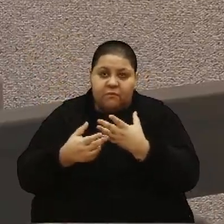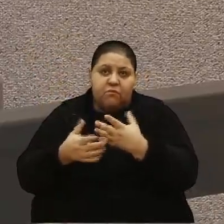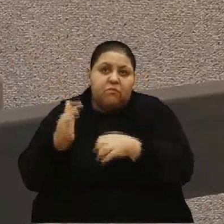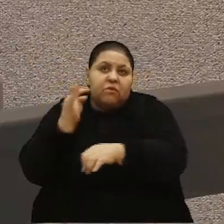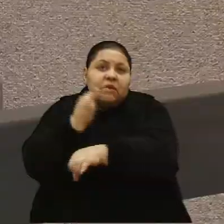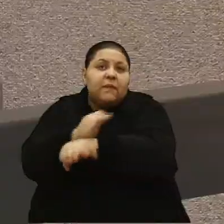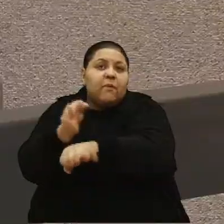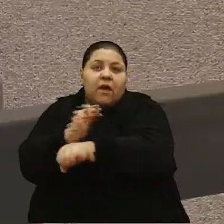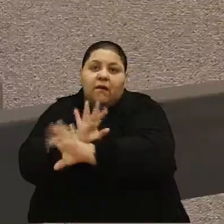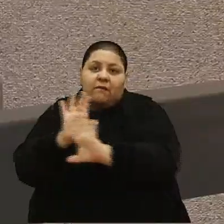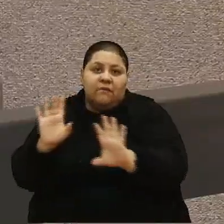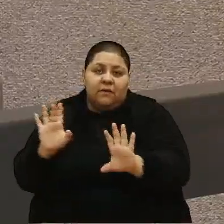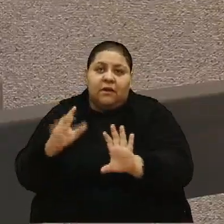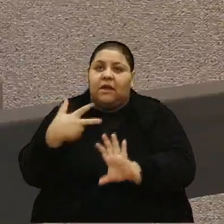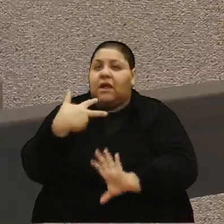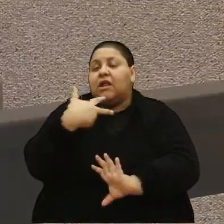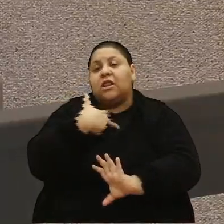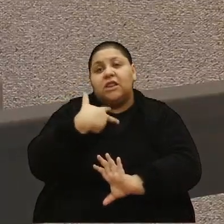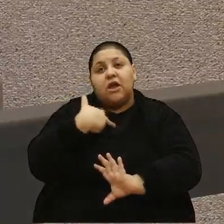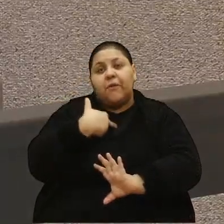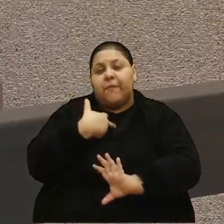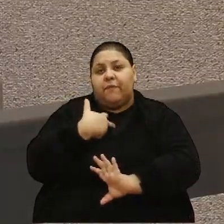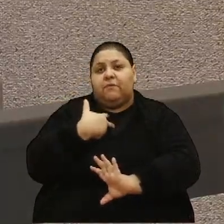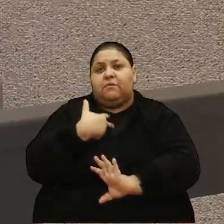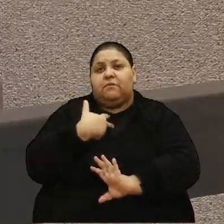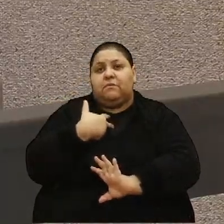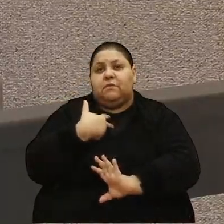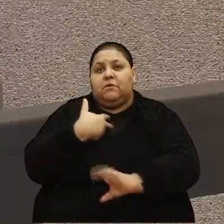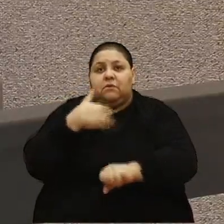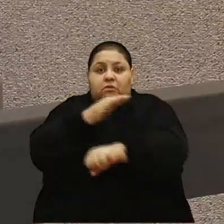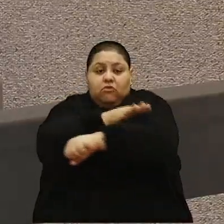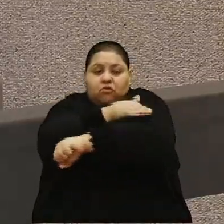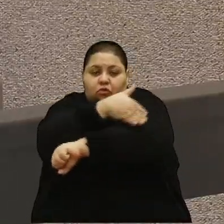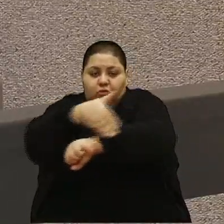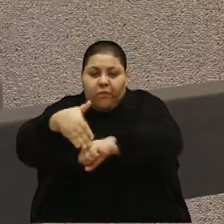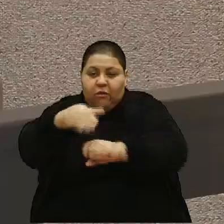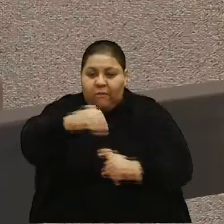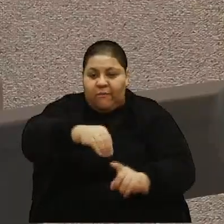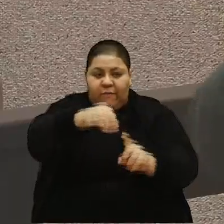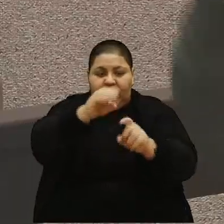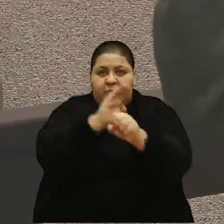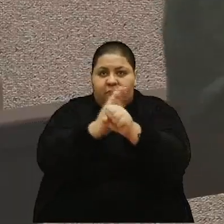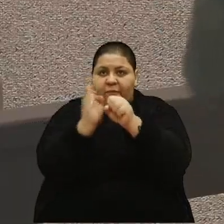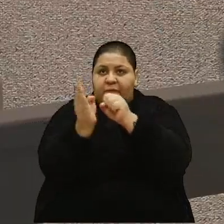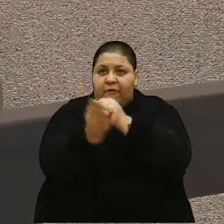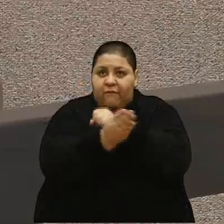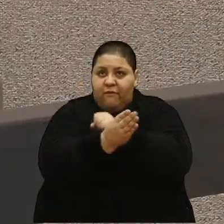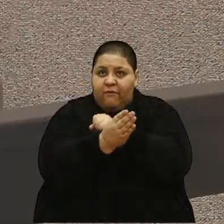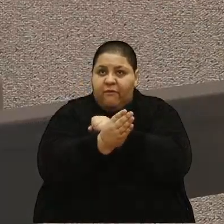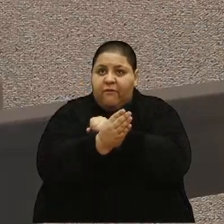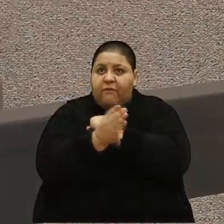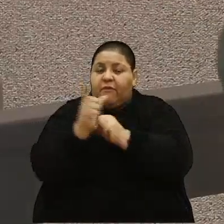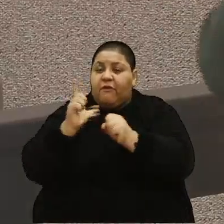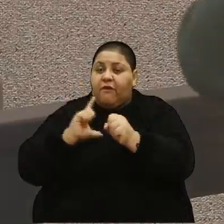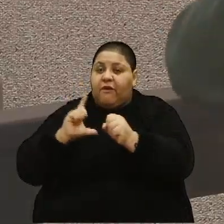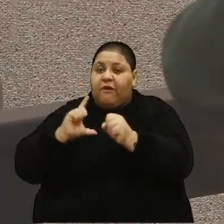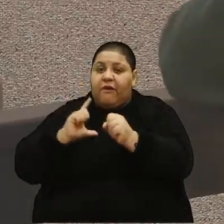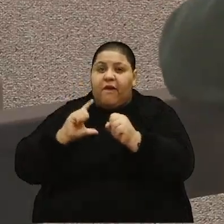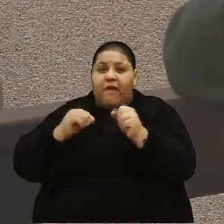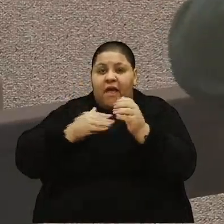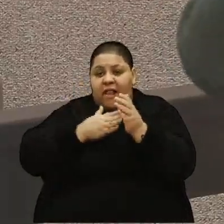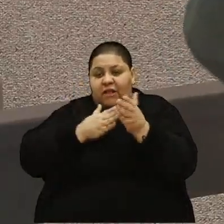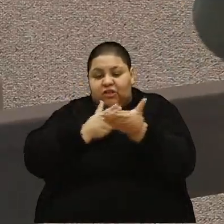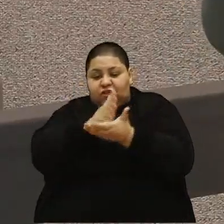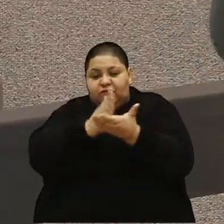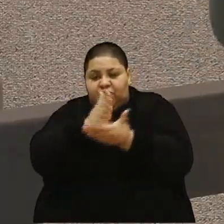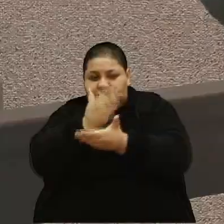momentânea para ali. Não se pode, numa rua principal do bairro, que a Amadeu Rossi, ela corta todo o bairro, ela vem,